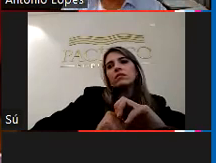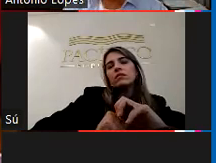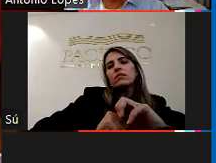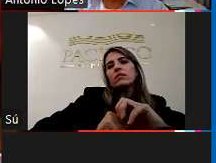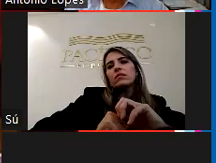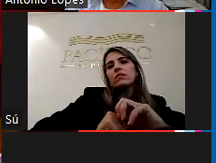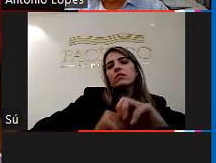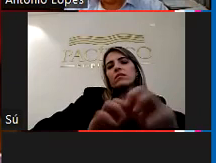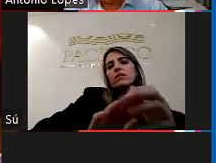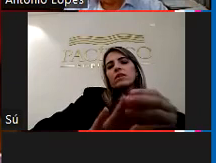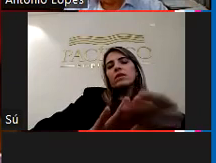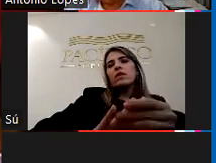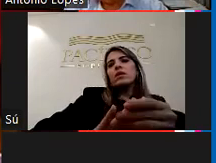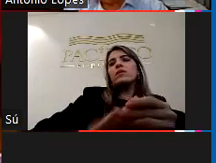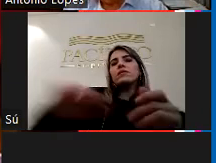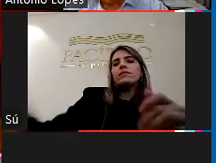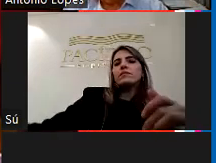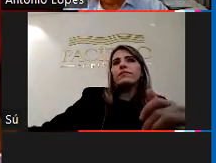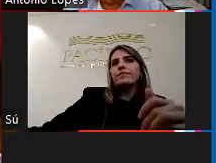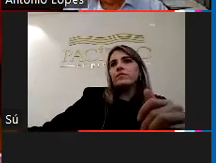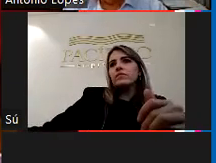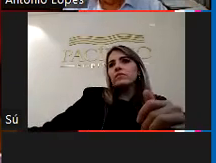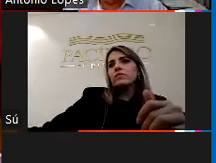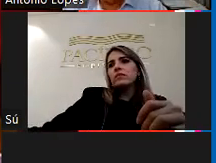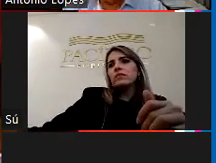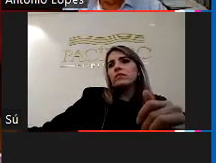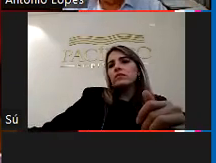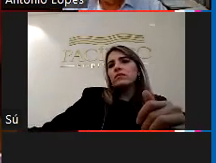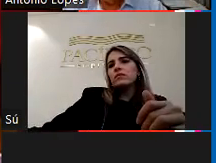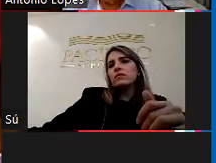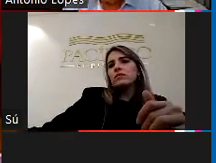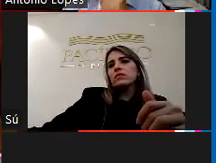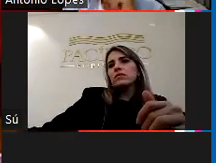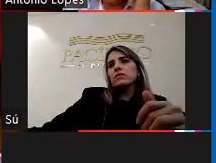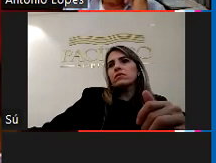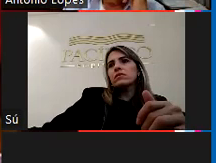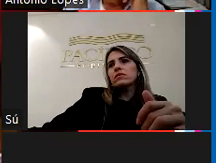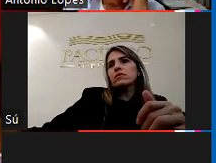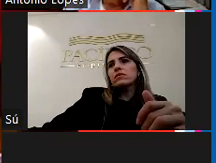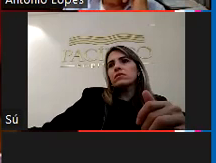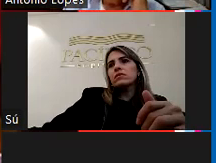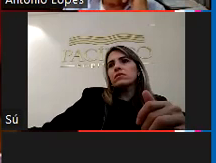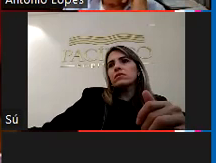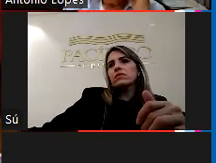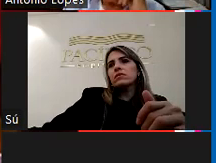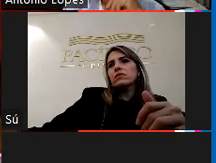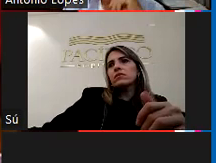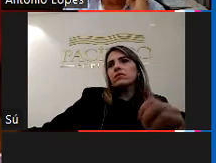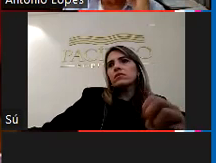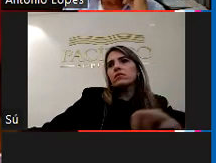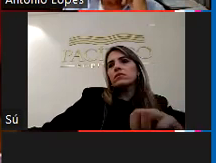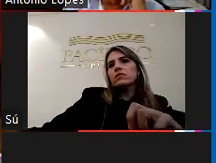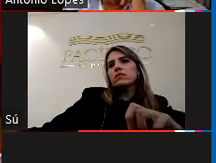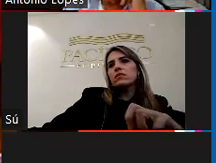de 2022. Vamos em frente para dar continuidade. Já conversamos um pouco, bastante interessante.